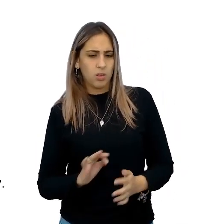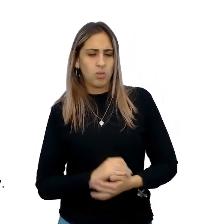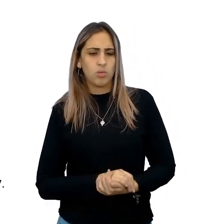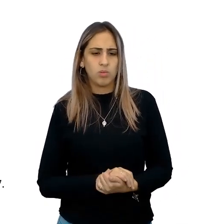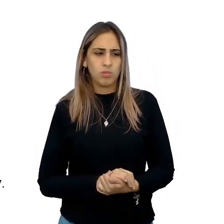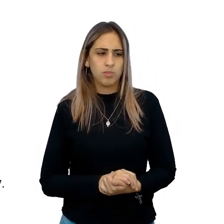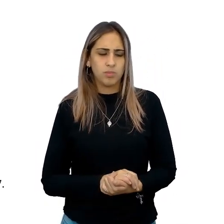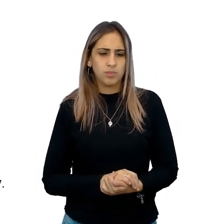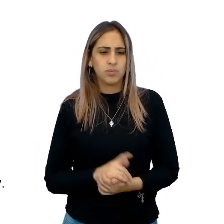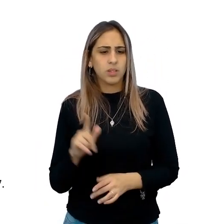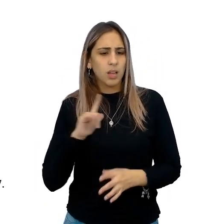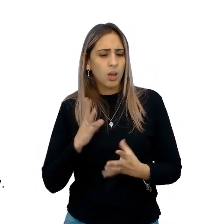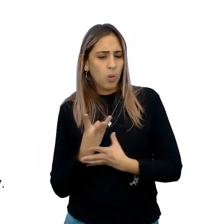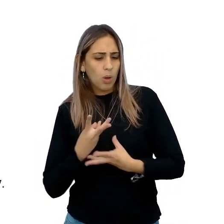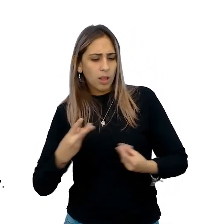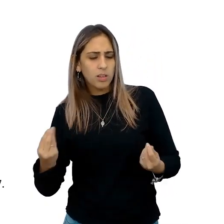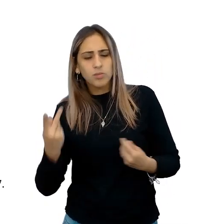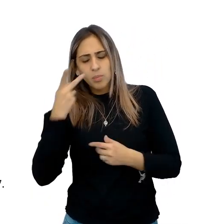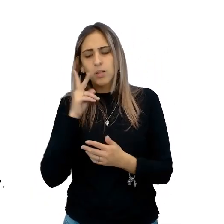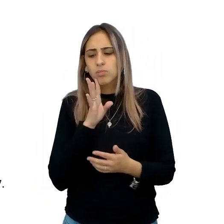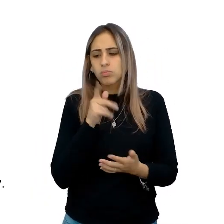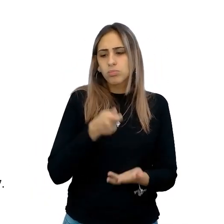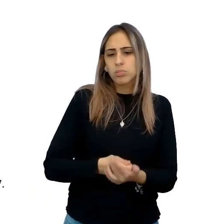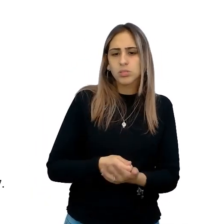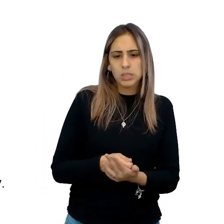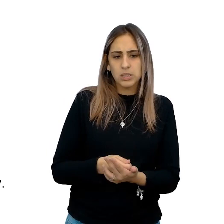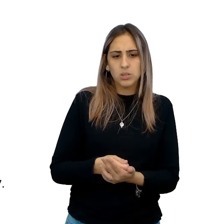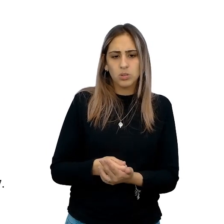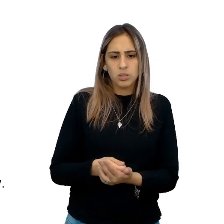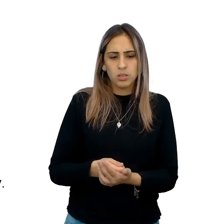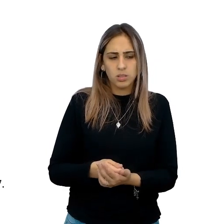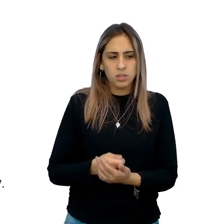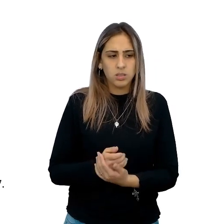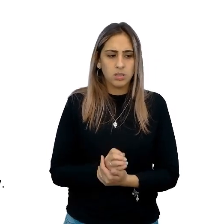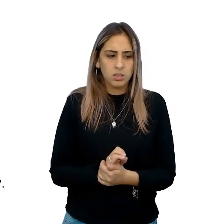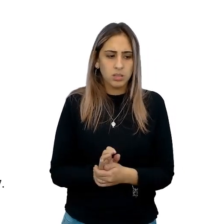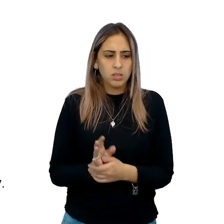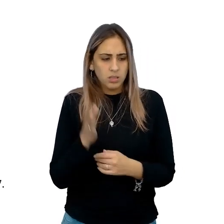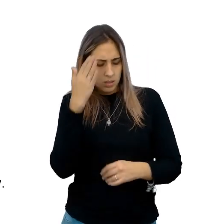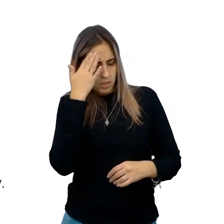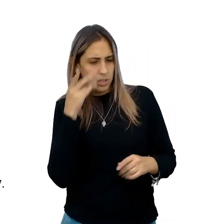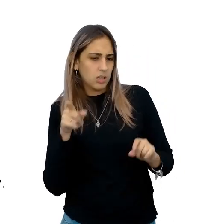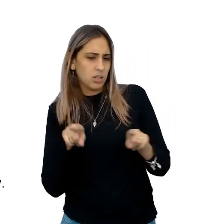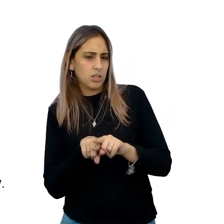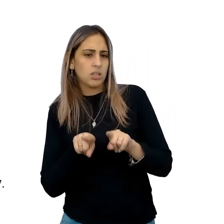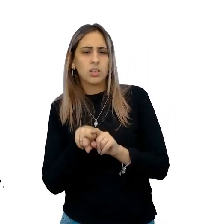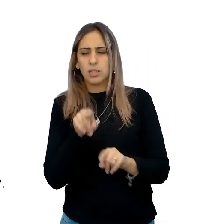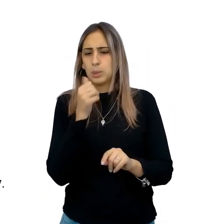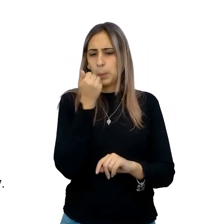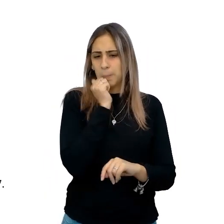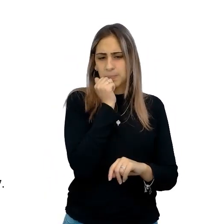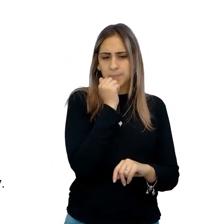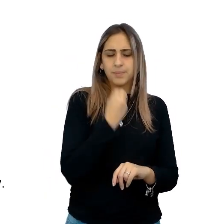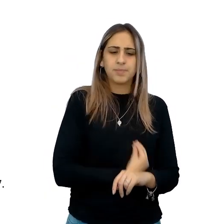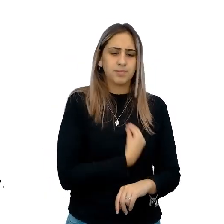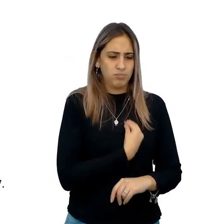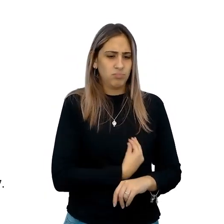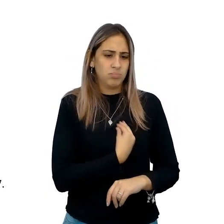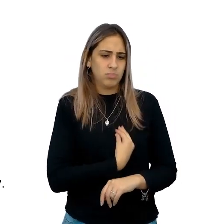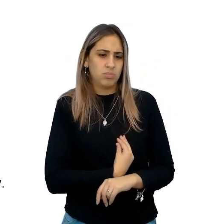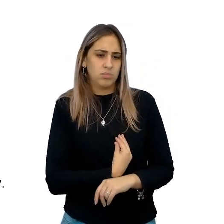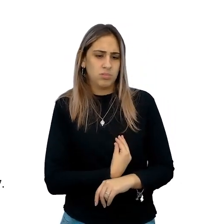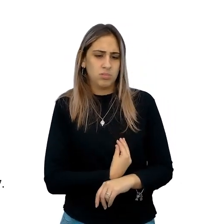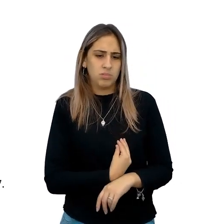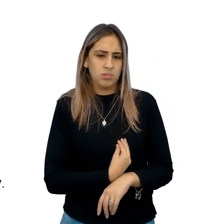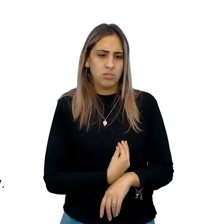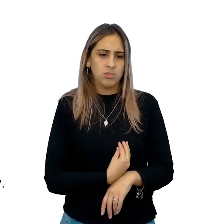então, têm uma qualidade para tomar as nossas decisões, né? Entender também que existem erros em ciência,